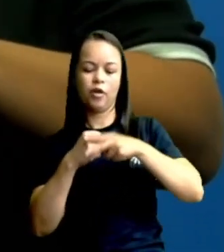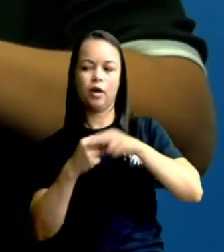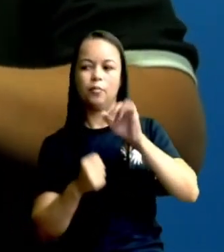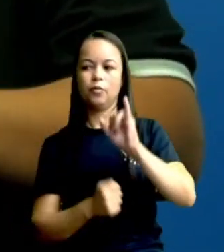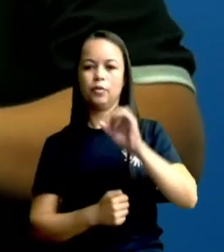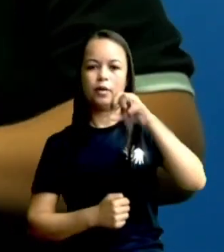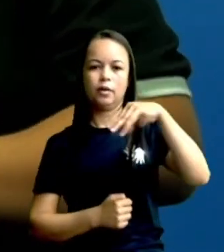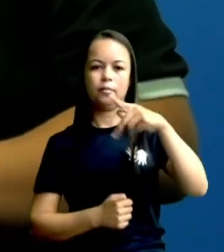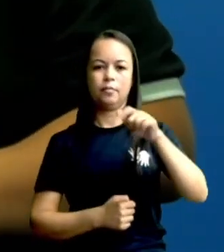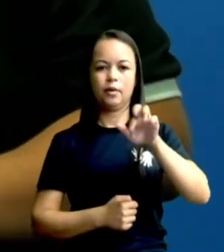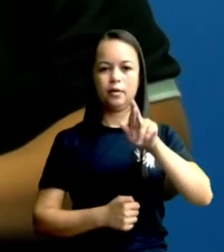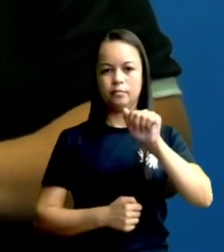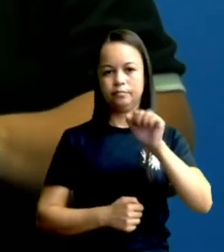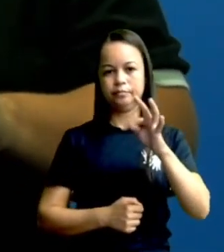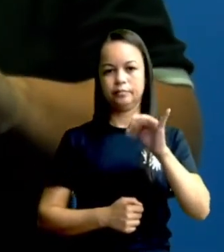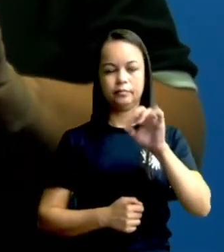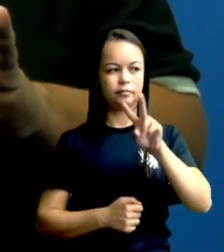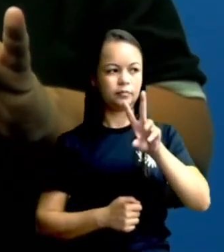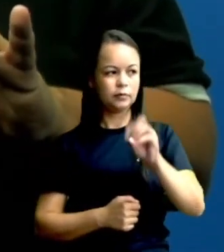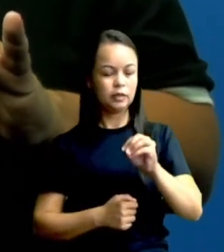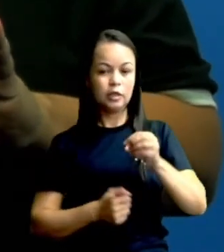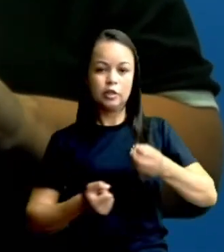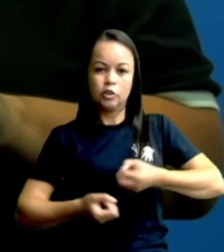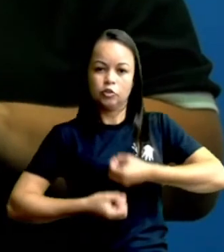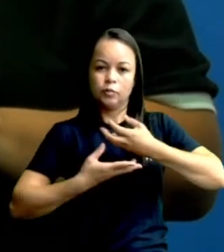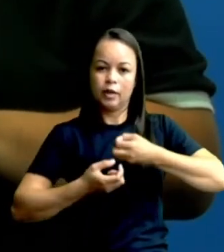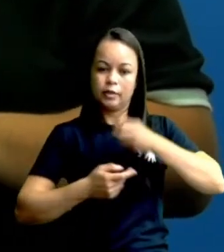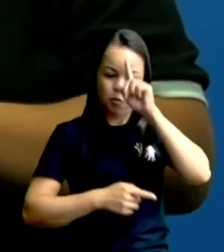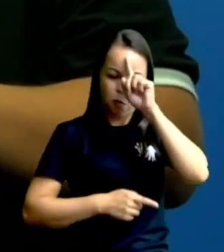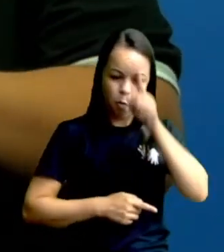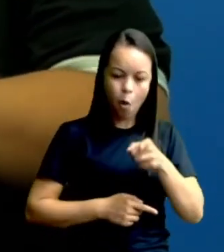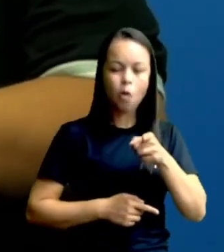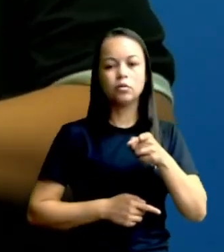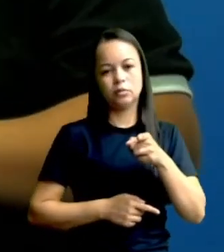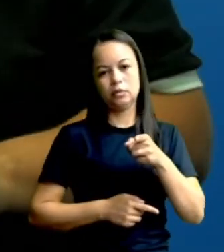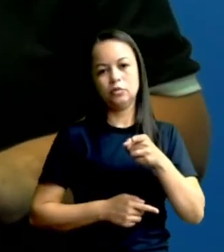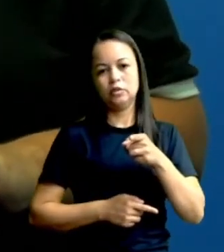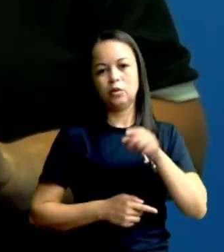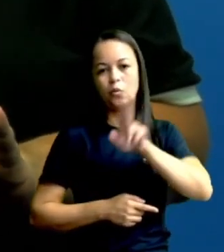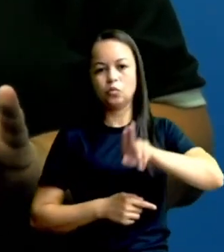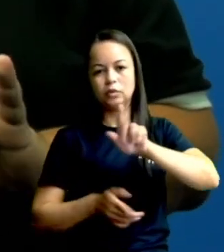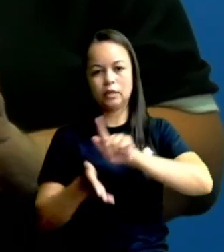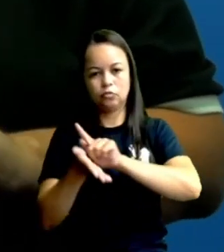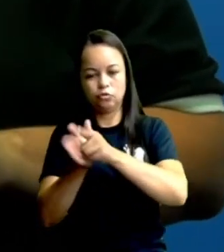aqueles que expressam ordens, esses vão ser utilizados no gênero,